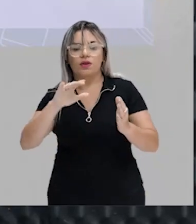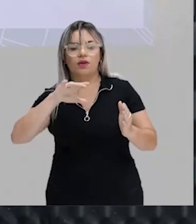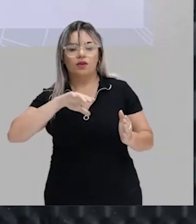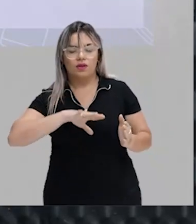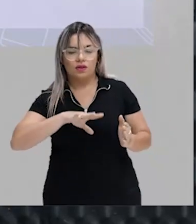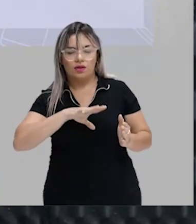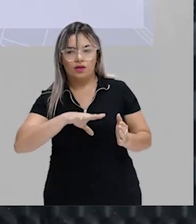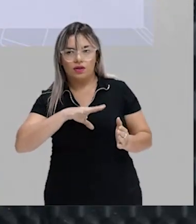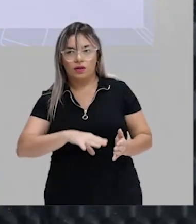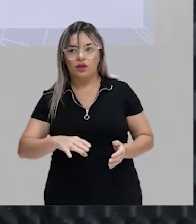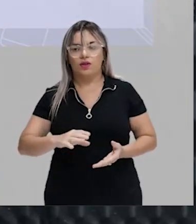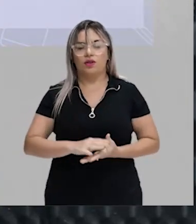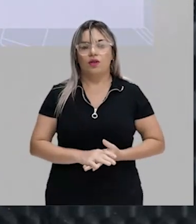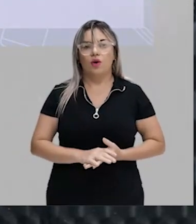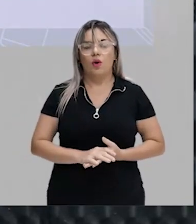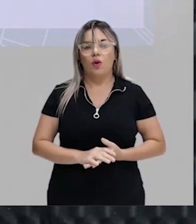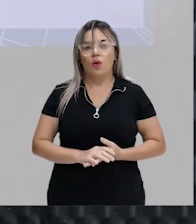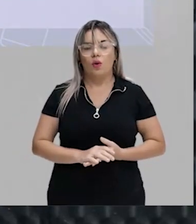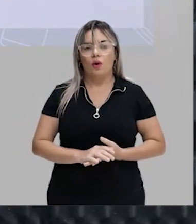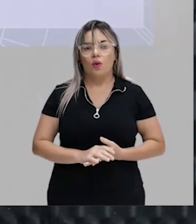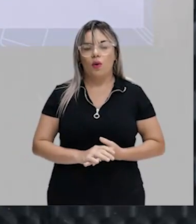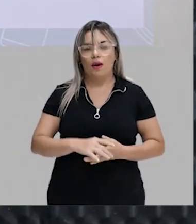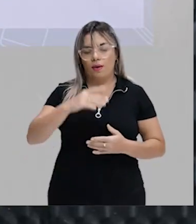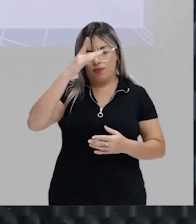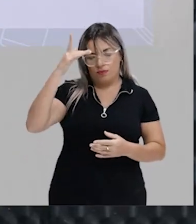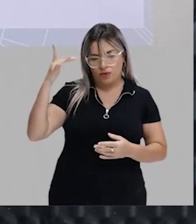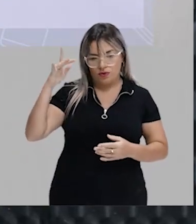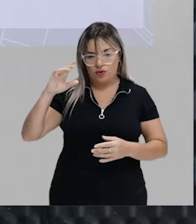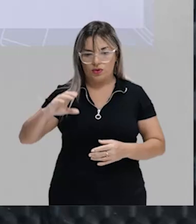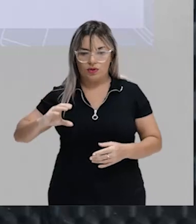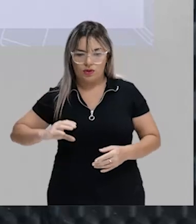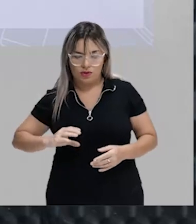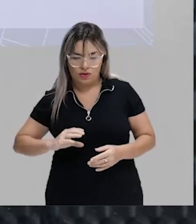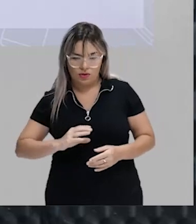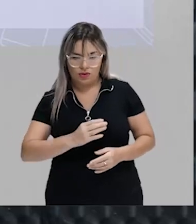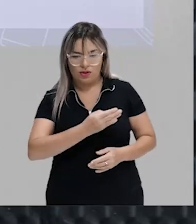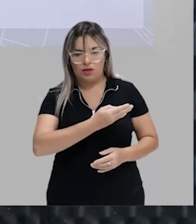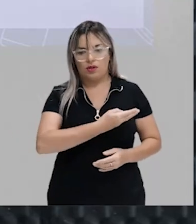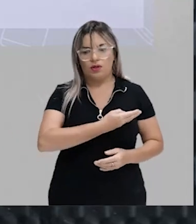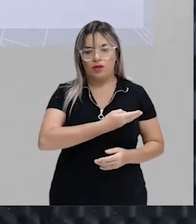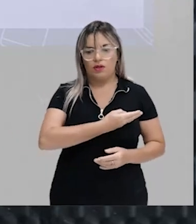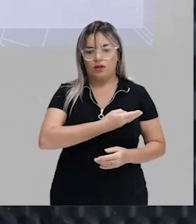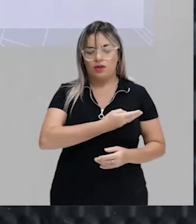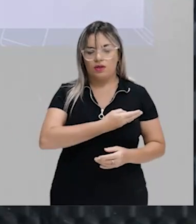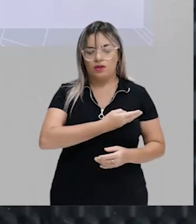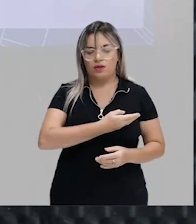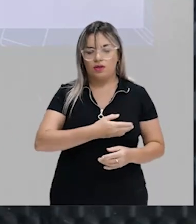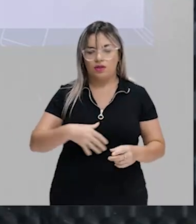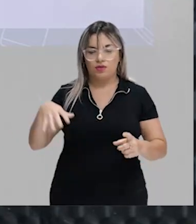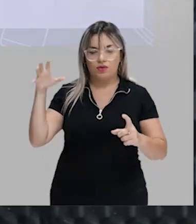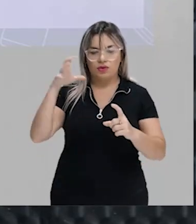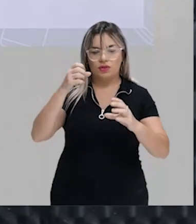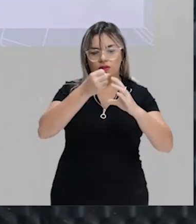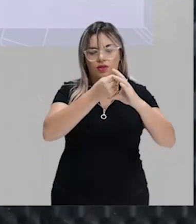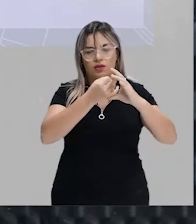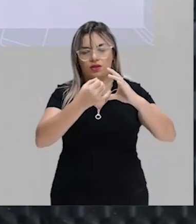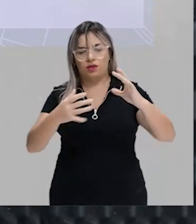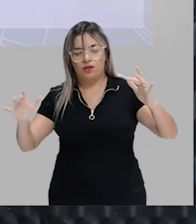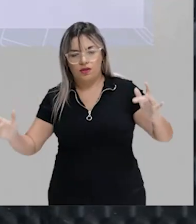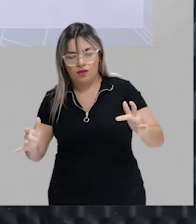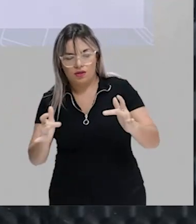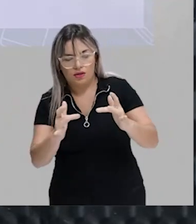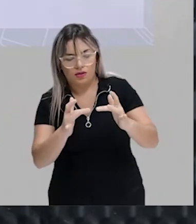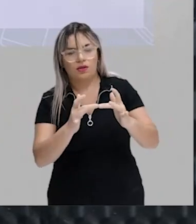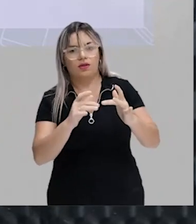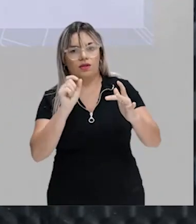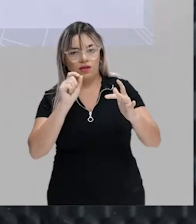né? Ele está para Portugal, como Shakespeare está para a Inglaterra. Camões escreveu, por exemplo, os Lusíadas,